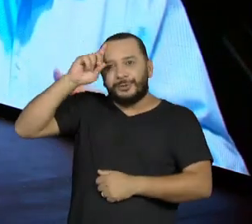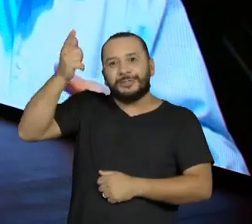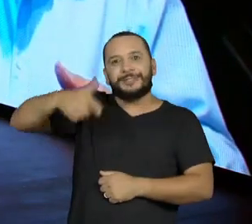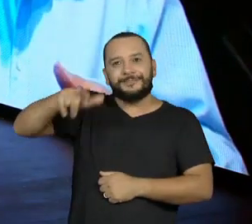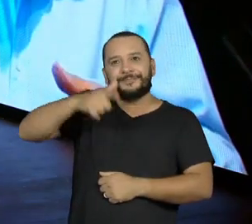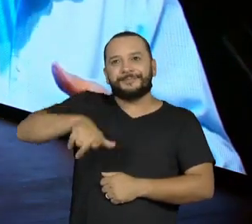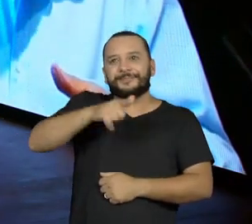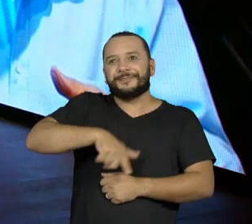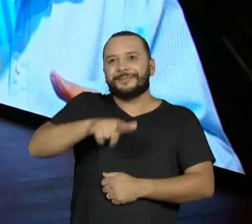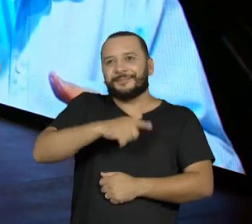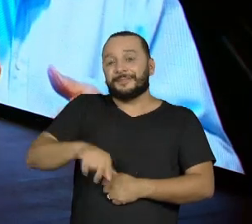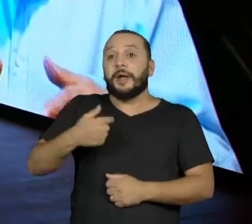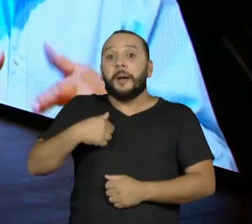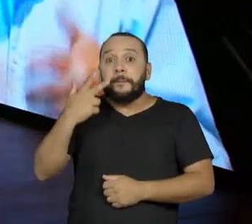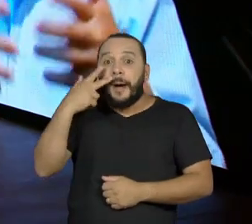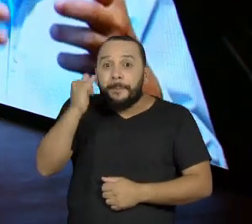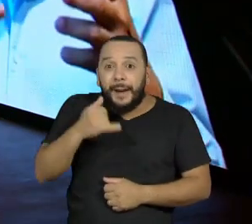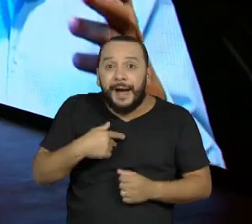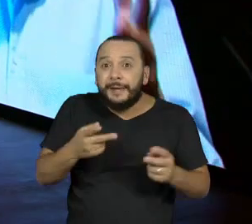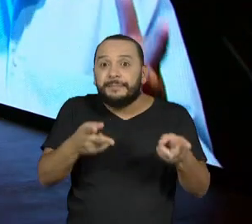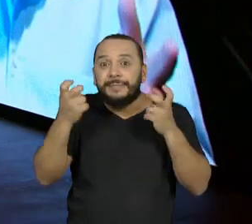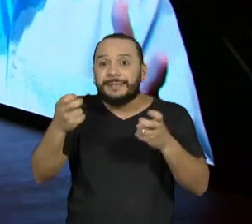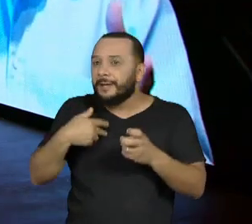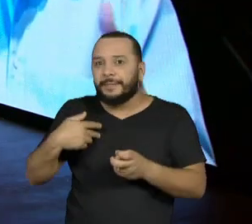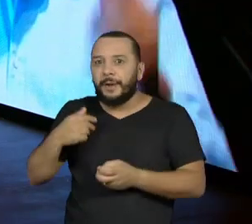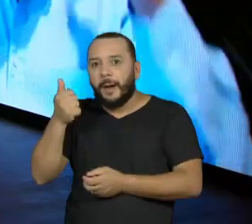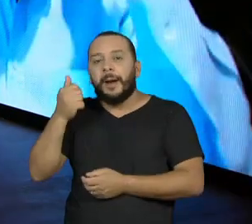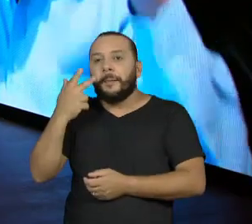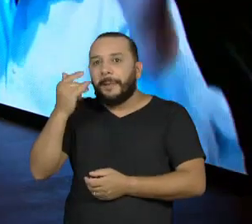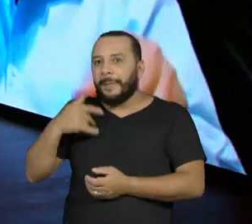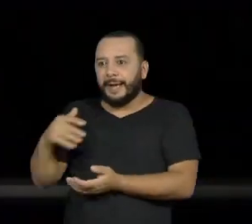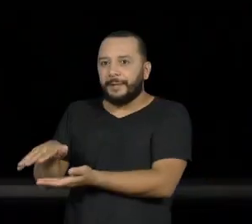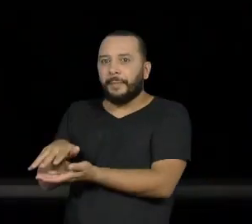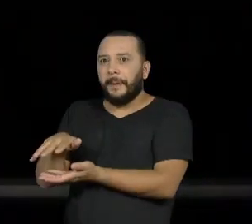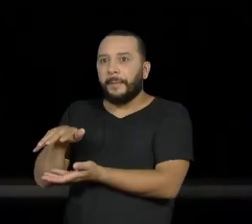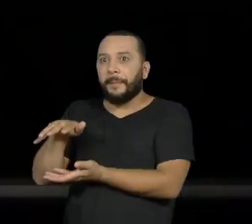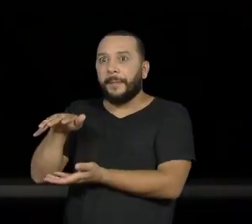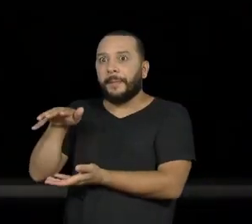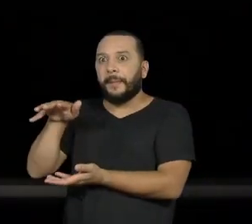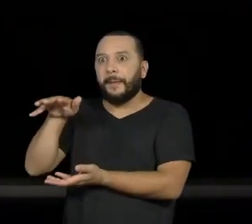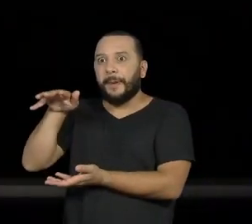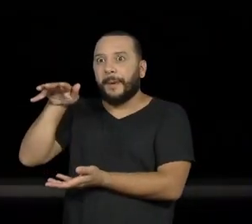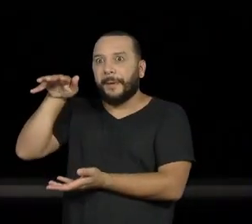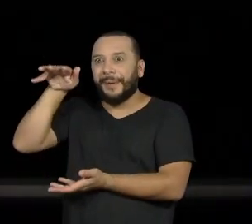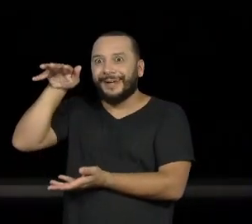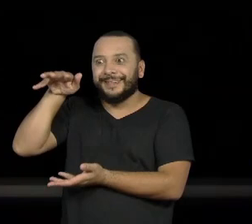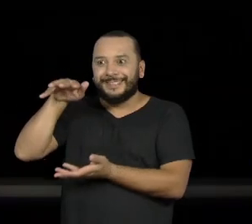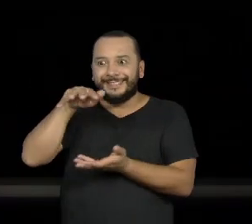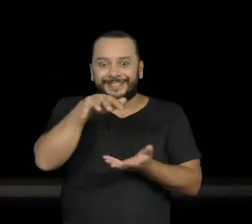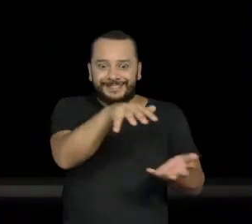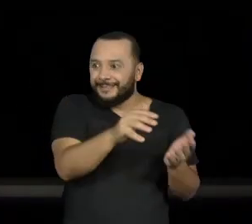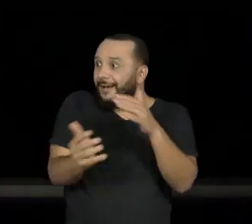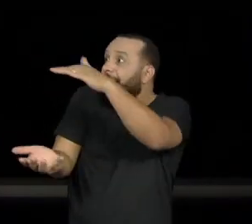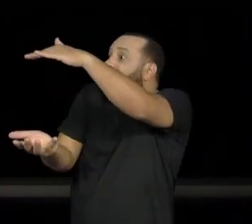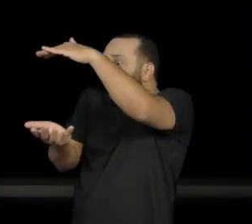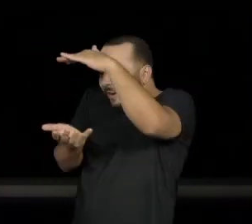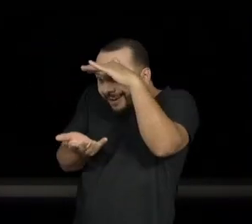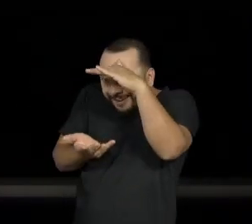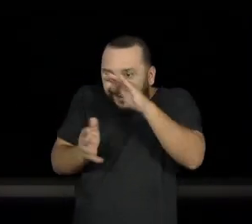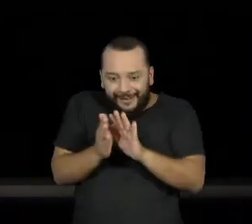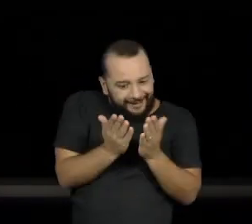percebeu, trazia mais gibi, e eu comecei a ler gibi, e desde aquele tempo eu brincava